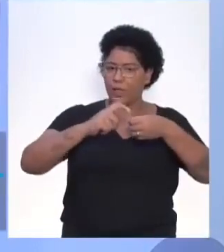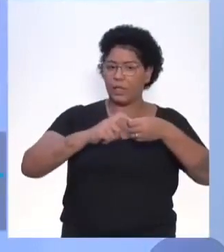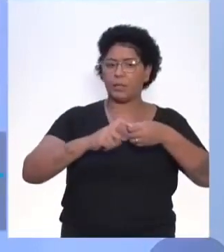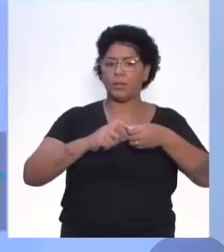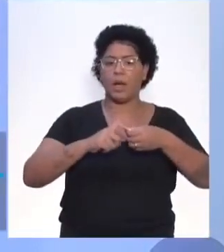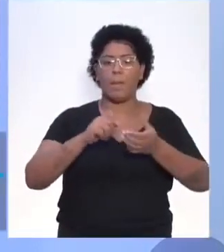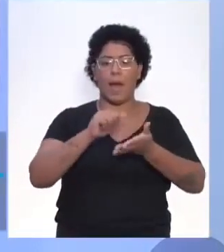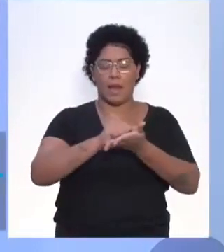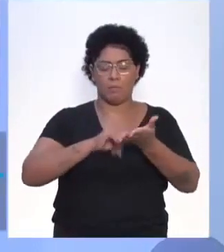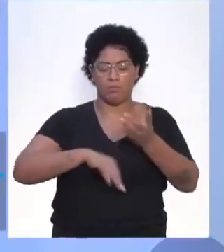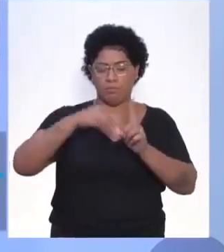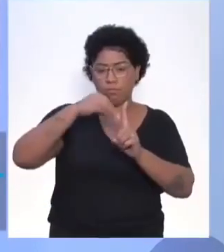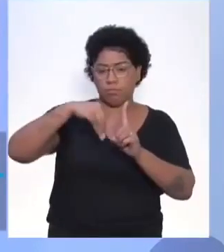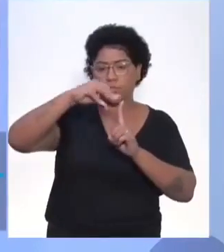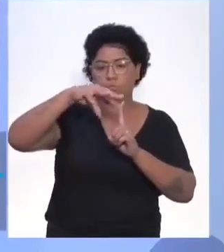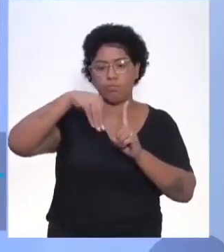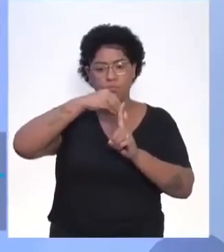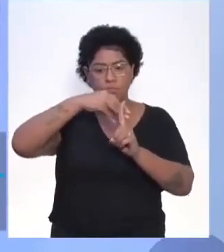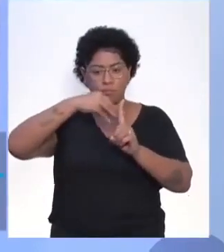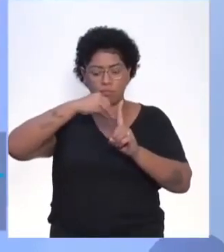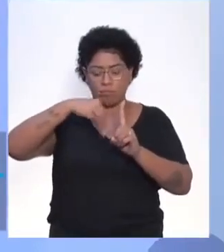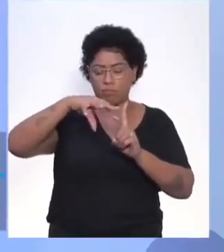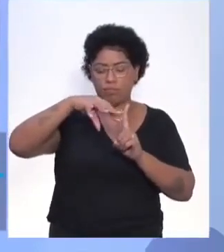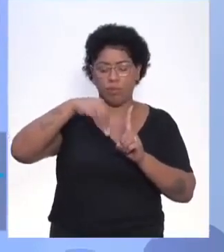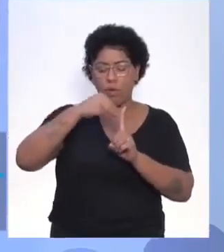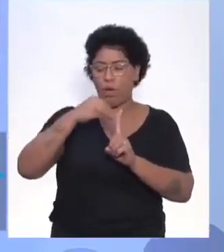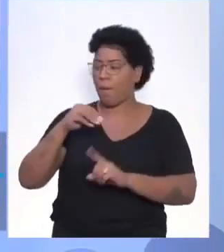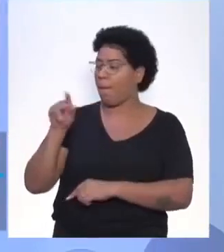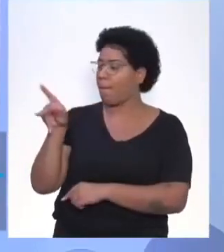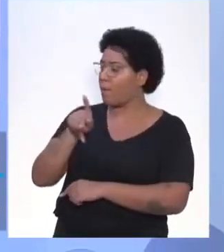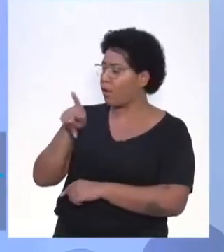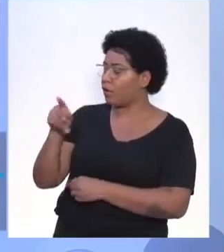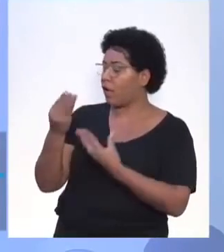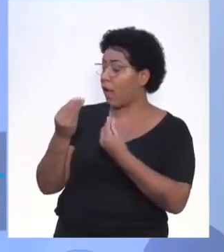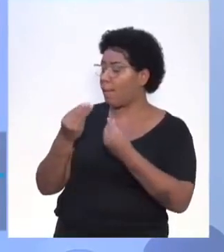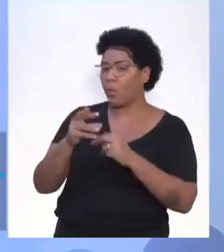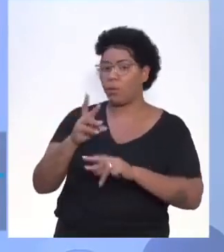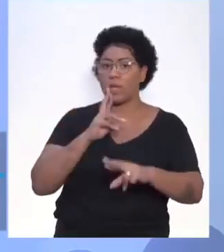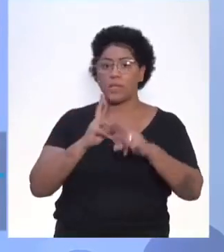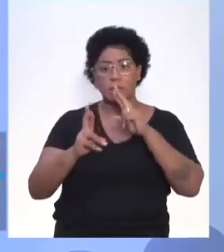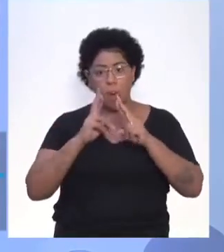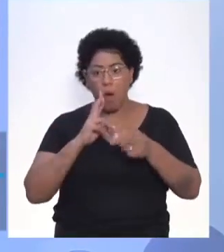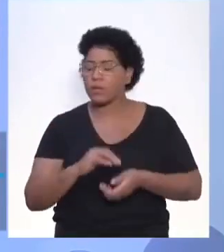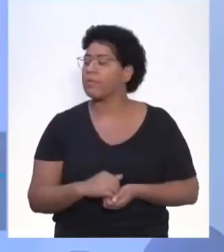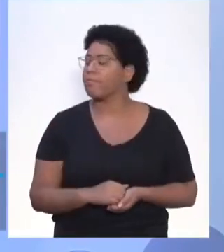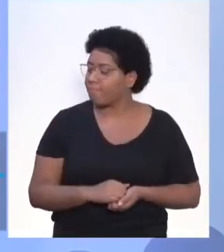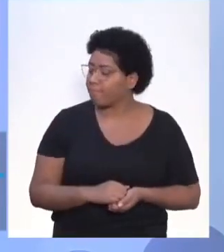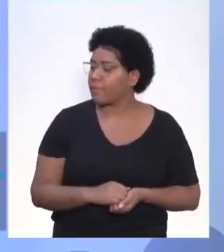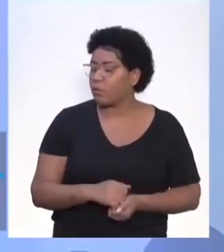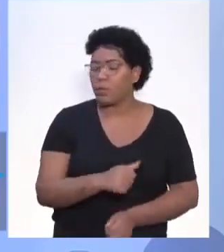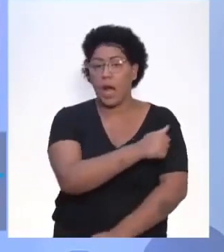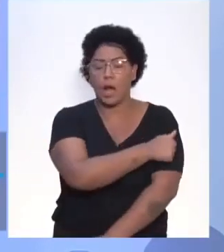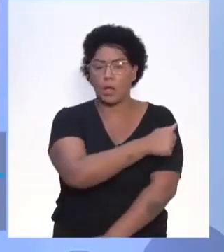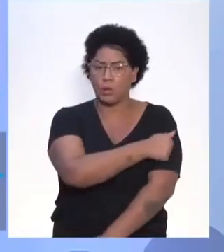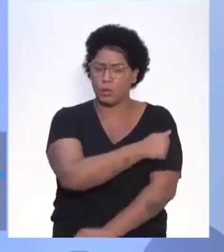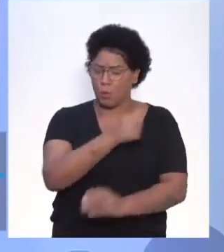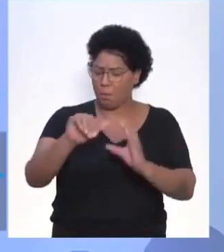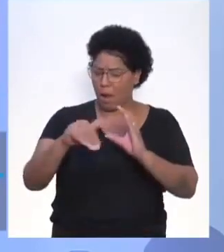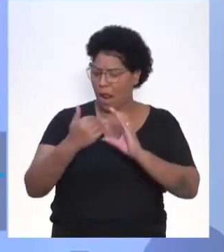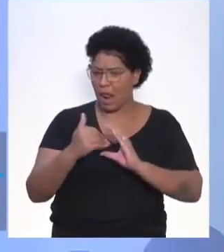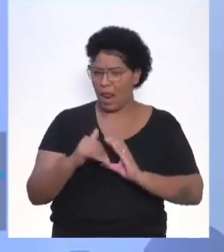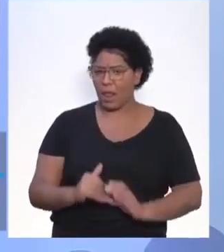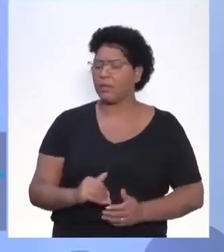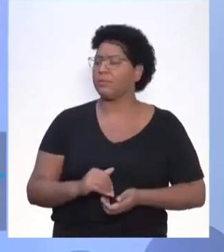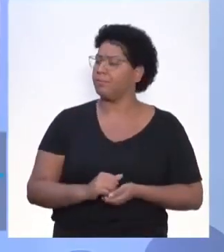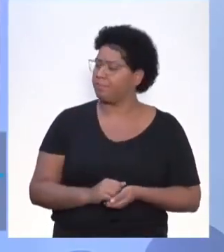Voltamos para a interação. Professora Luíse, são diversas as respostas que os estudantes trouxeram para